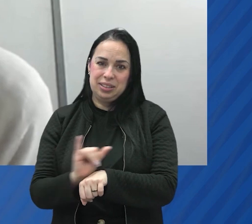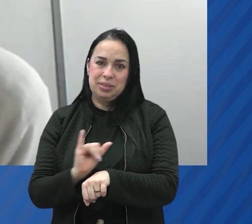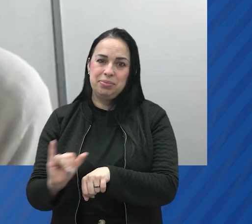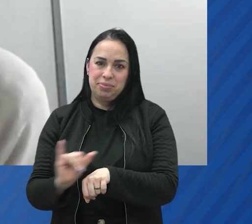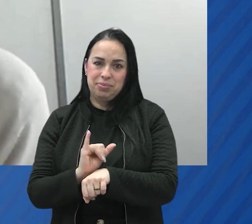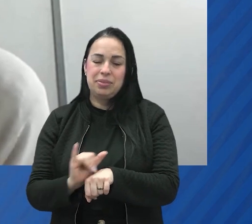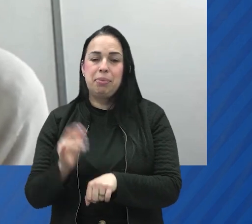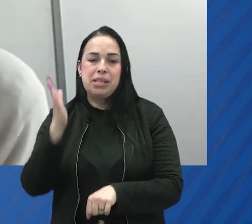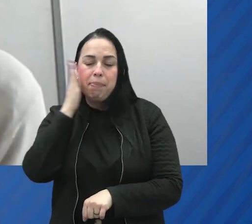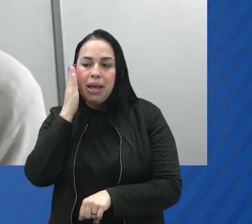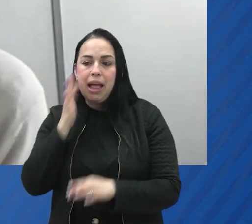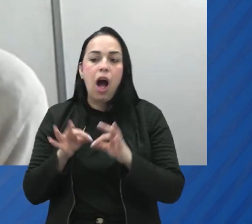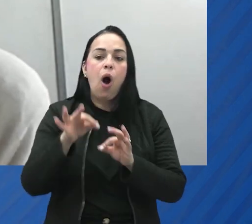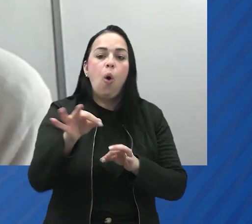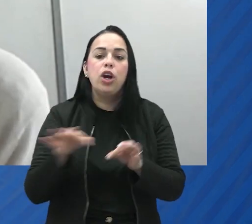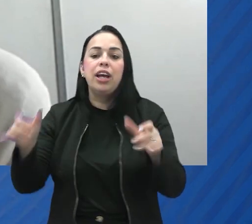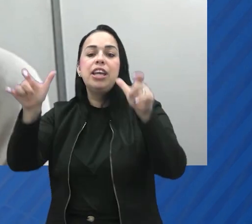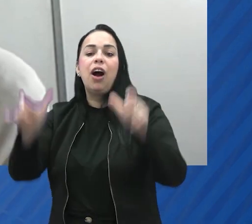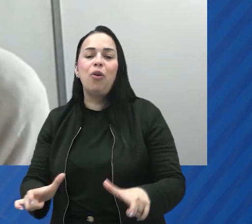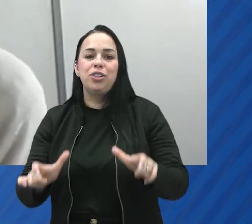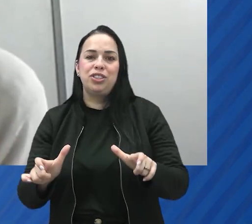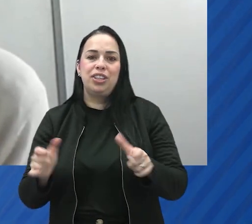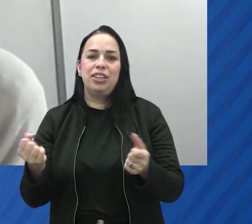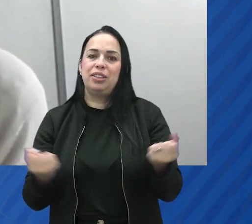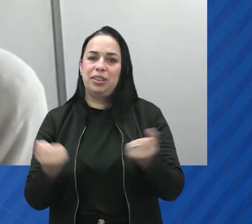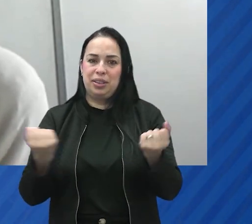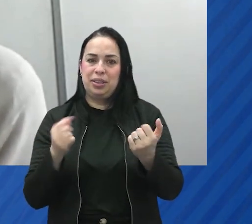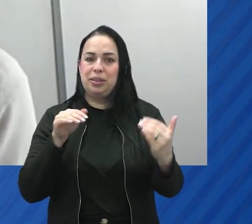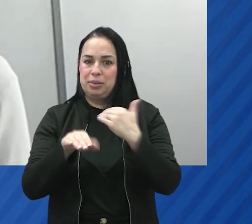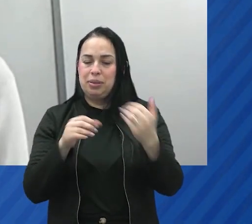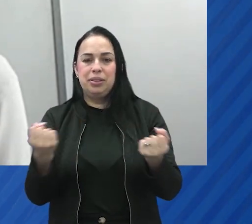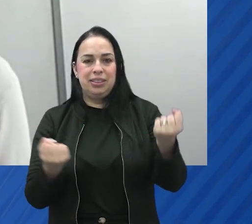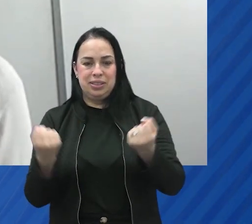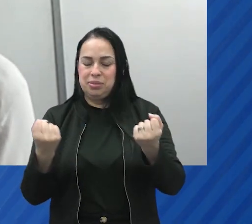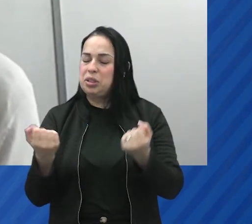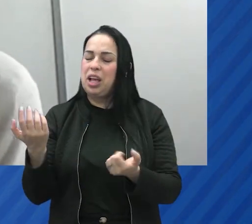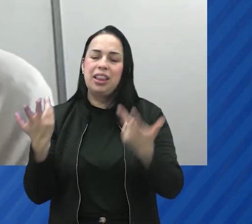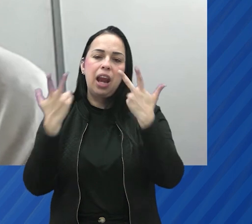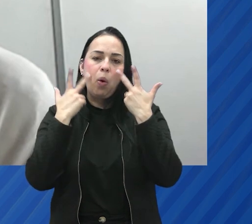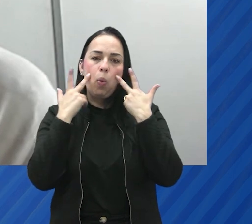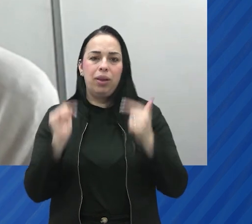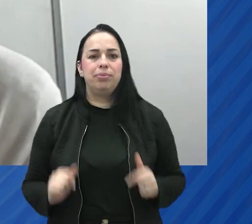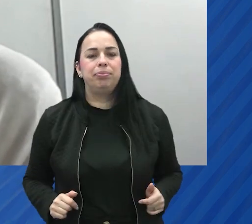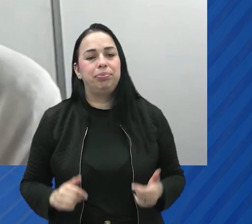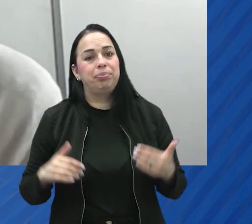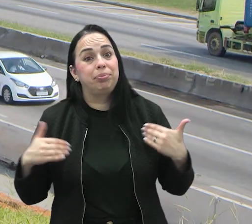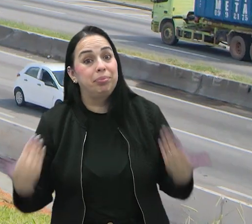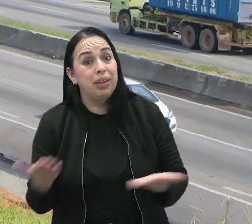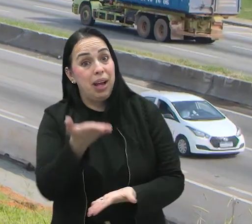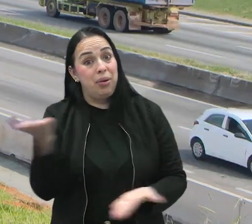dá autonomia para o motorista, para qualquer pessoa que esteja conduzido pela rodovia, navegar de forma tranquila,